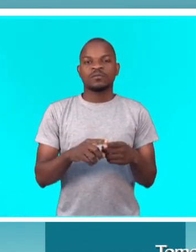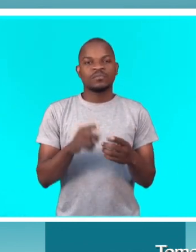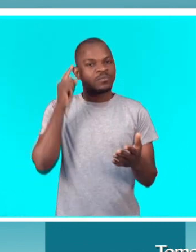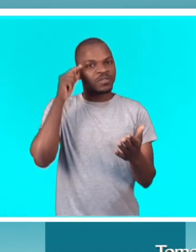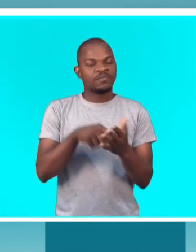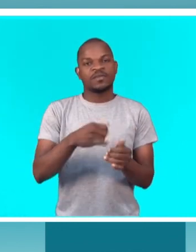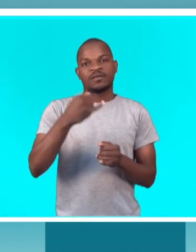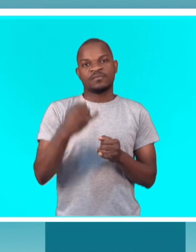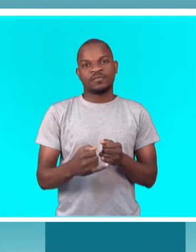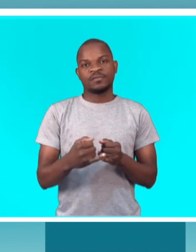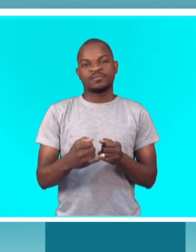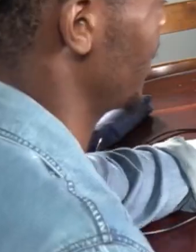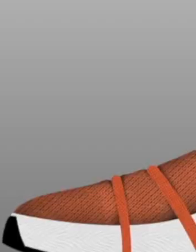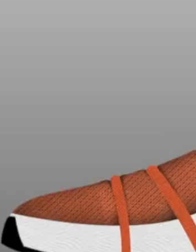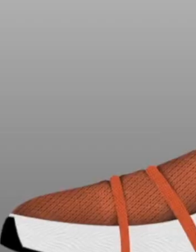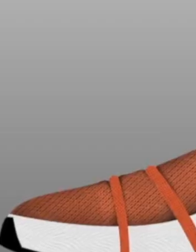este é o produto final.